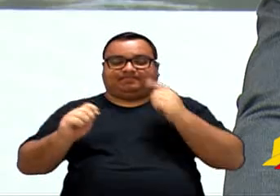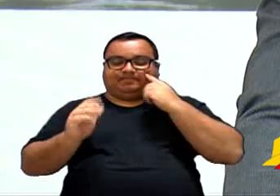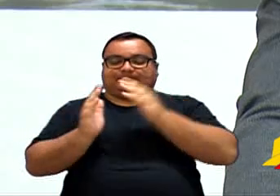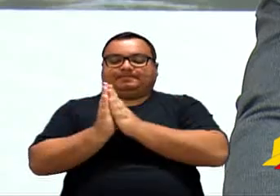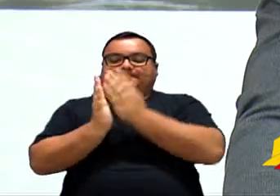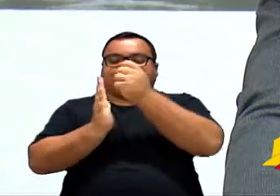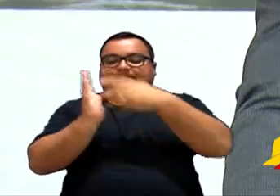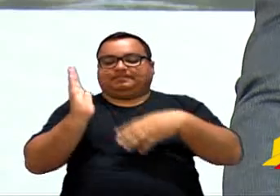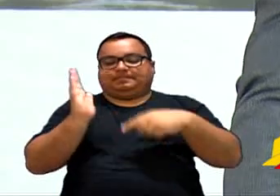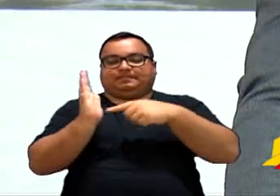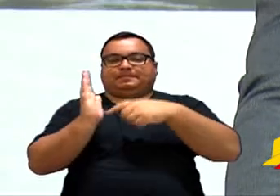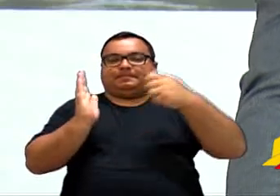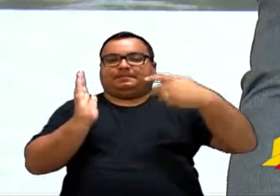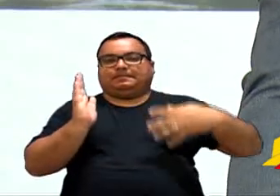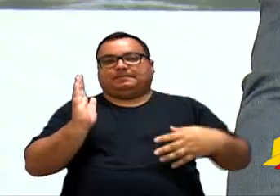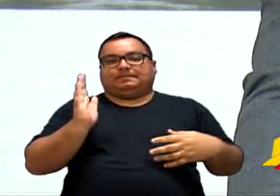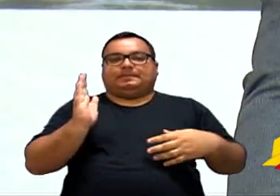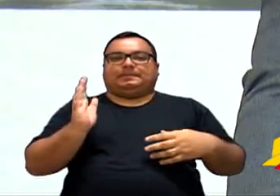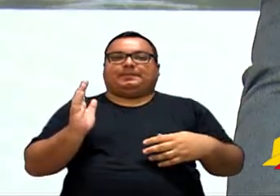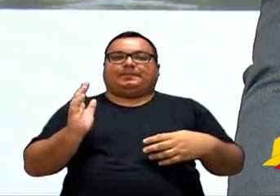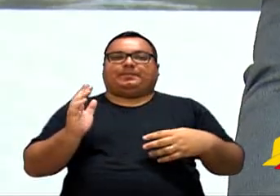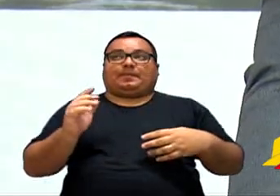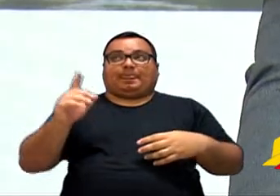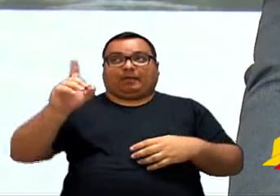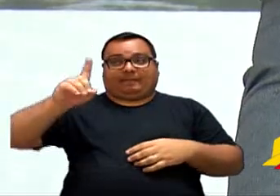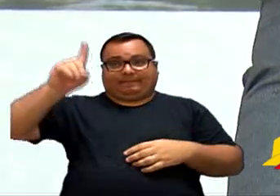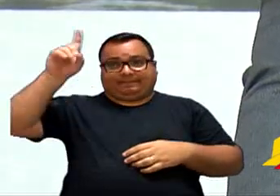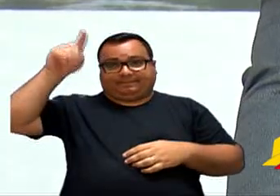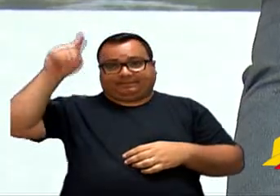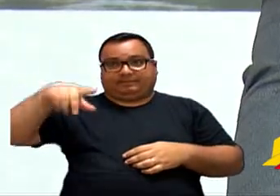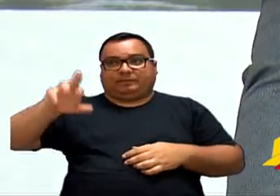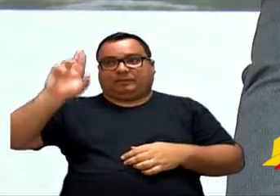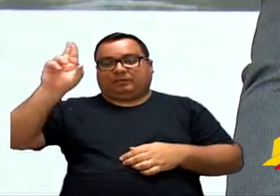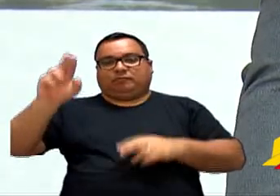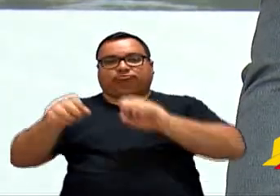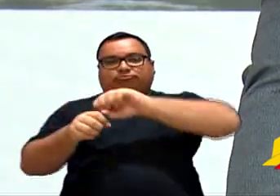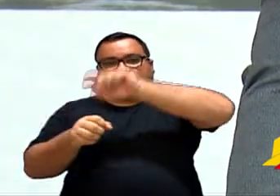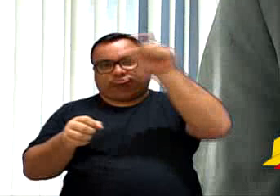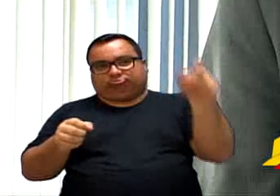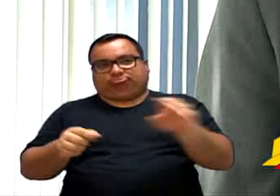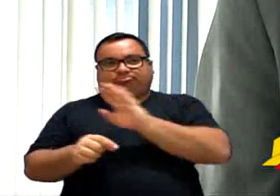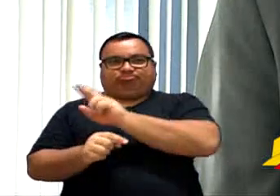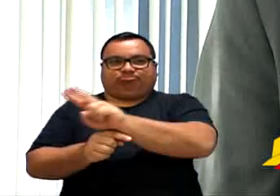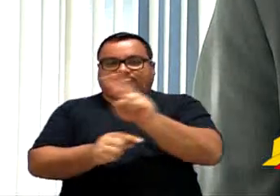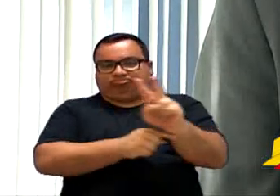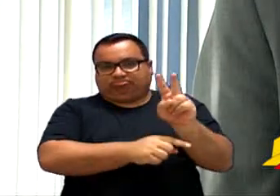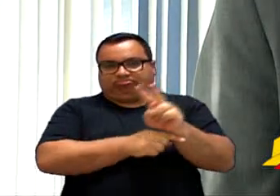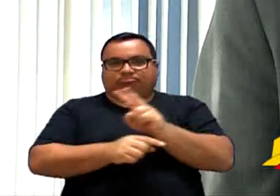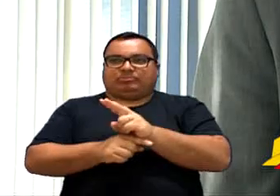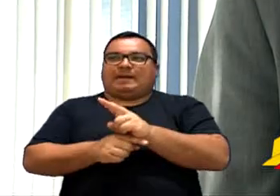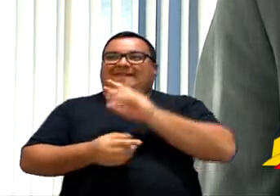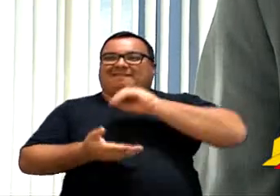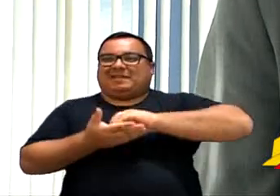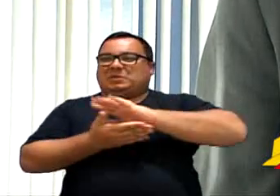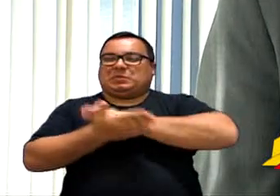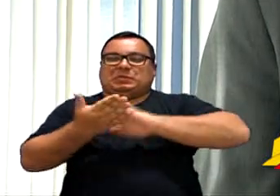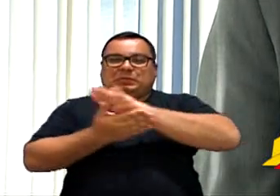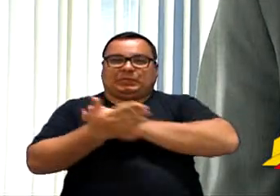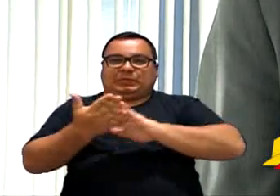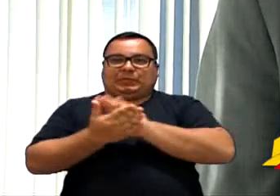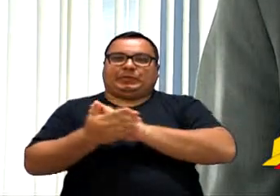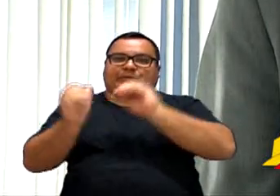23 diz assim: O Senhor é meu pastor e nada me faltará. Ele me faz repousar em pastos